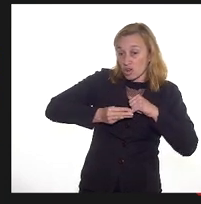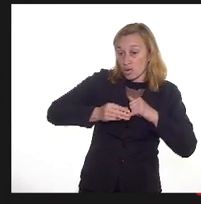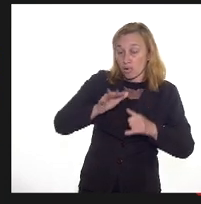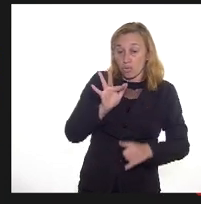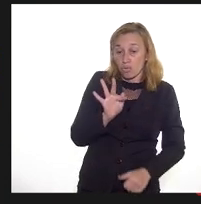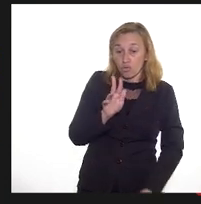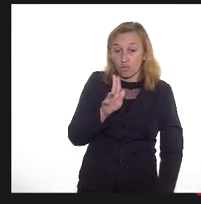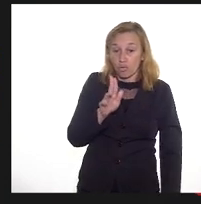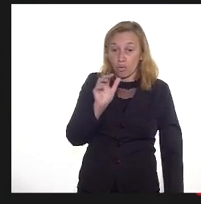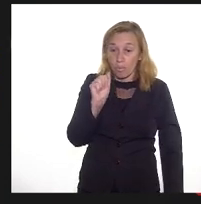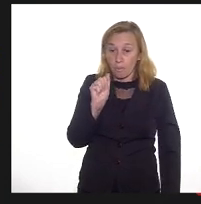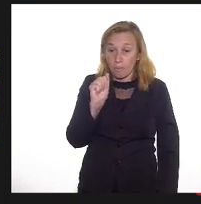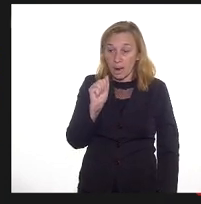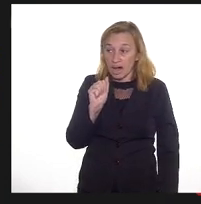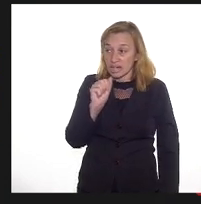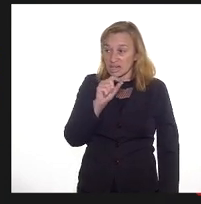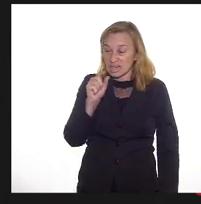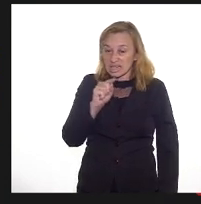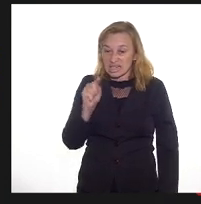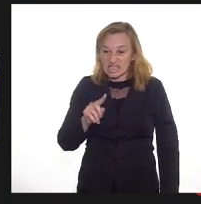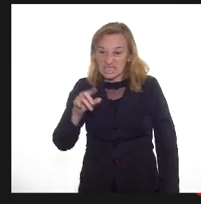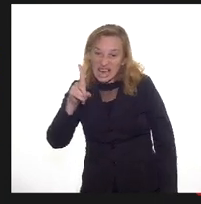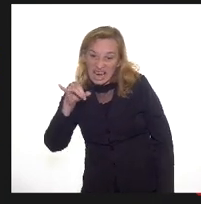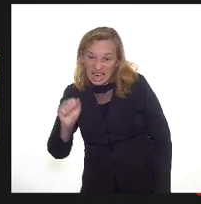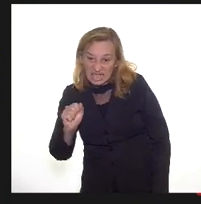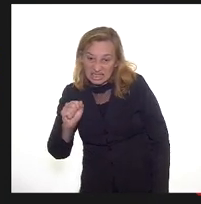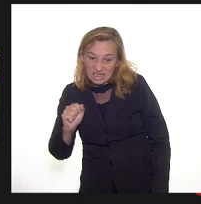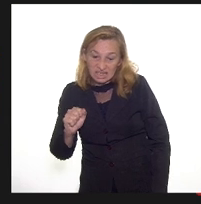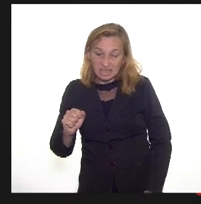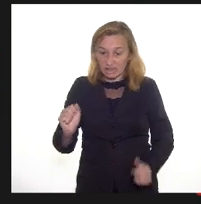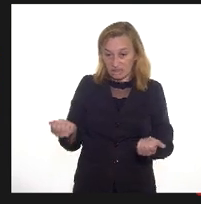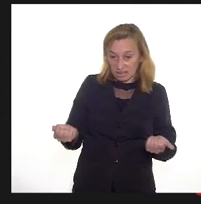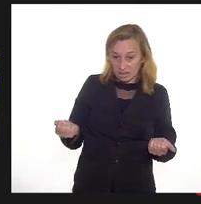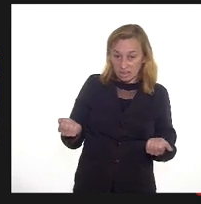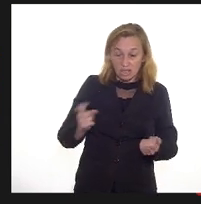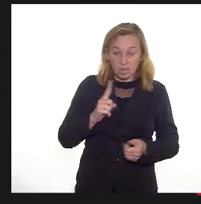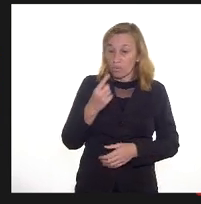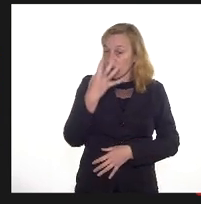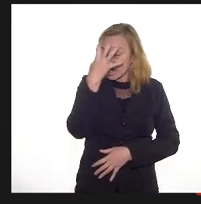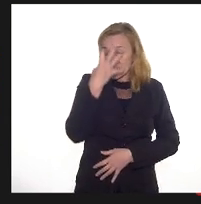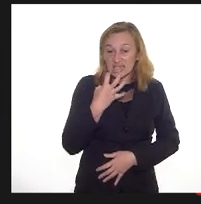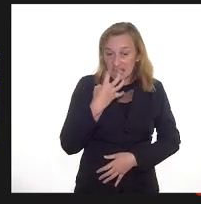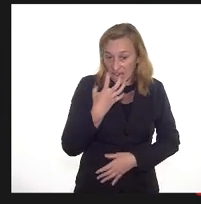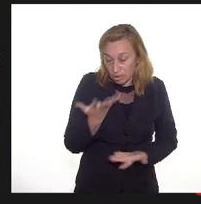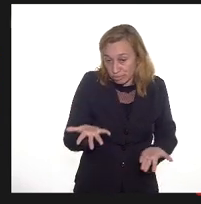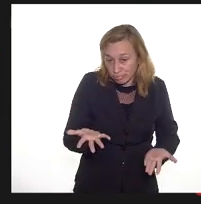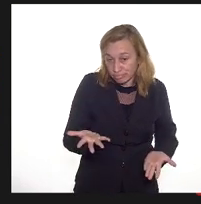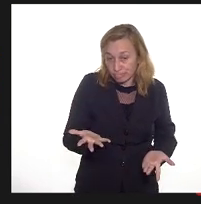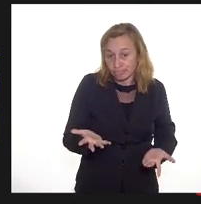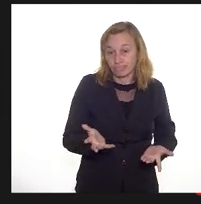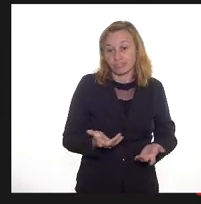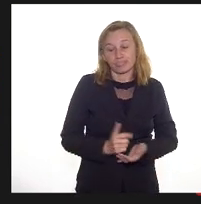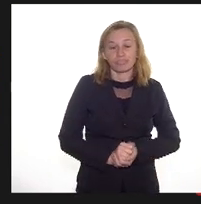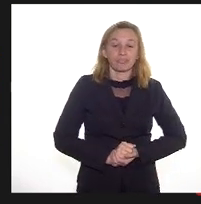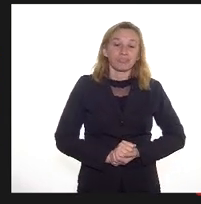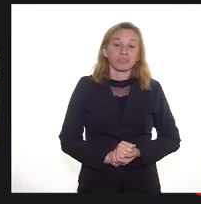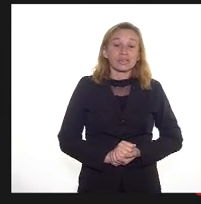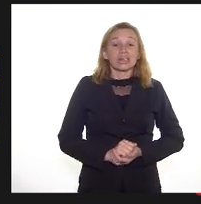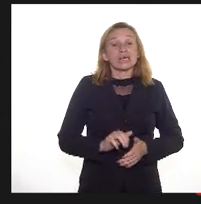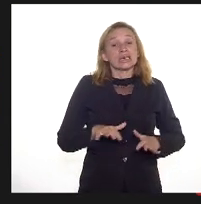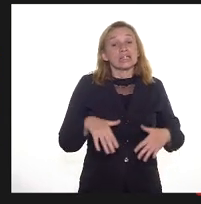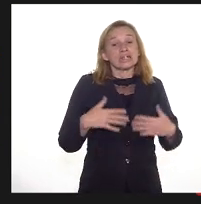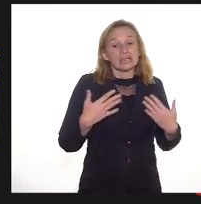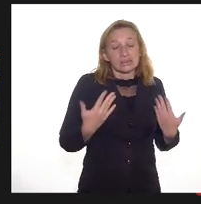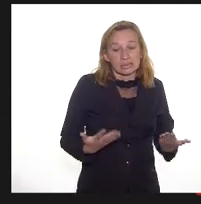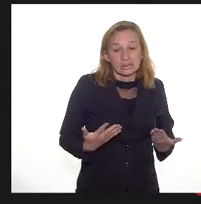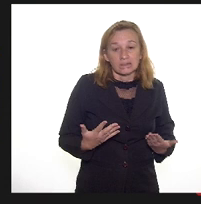eram conflitos que não eram, de fato, levados a sério nas delegacias. E optamos